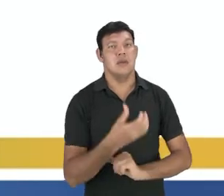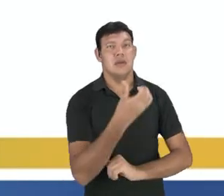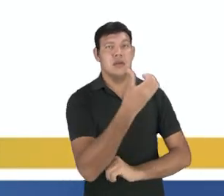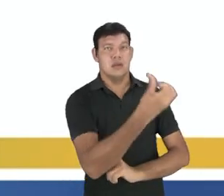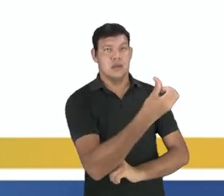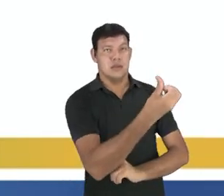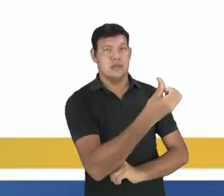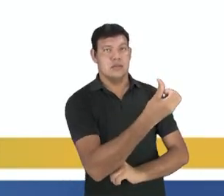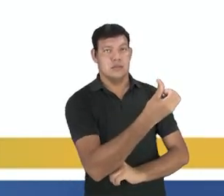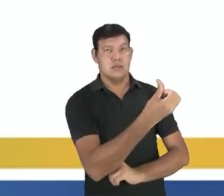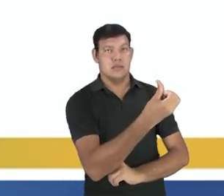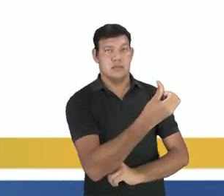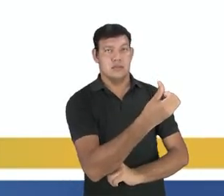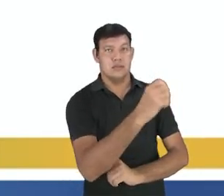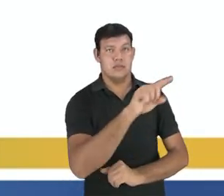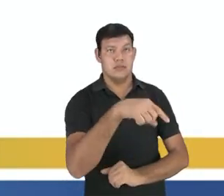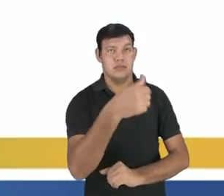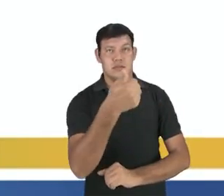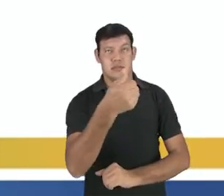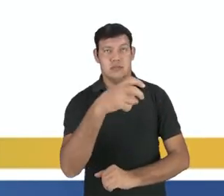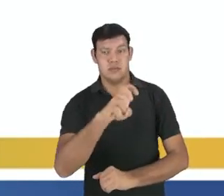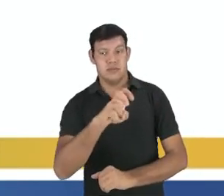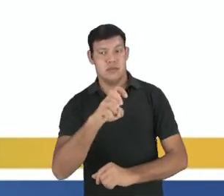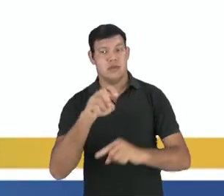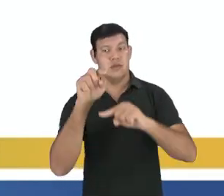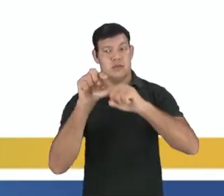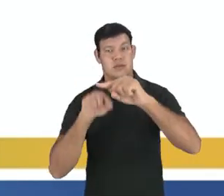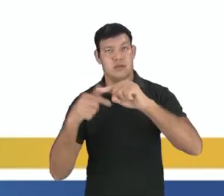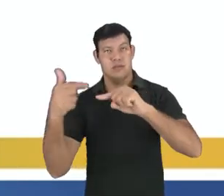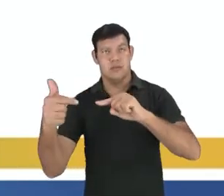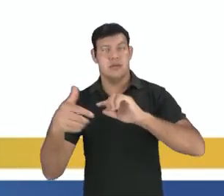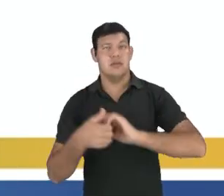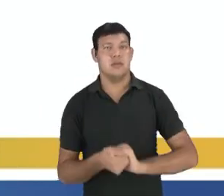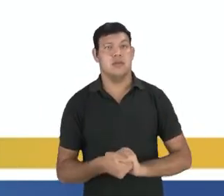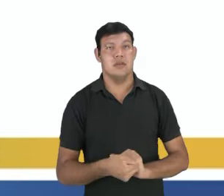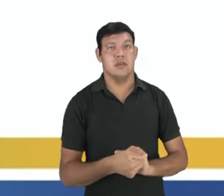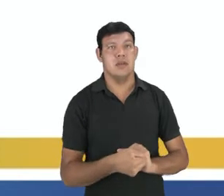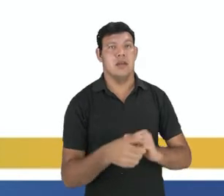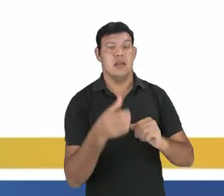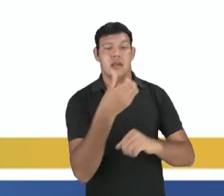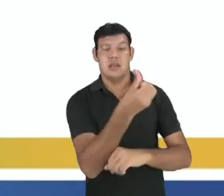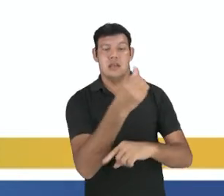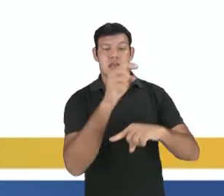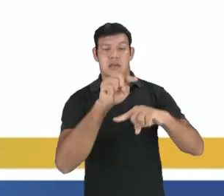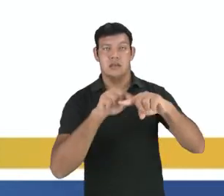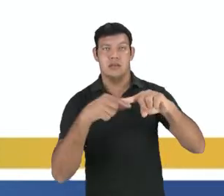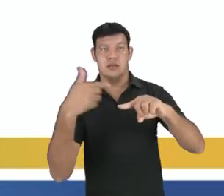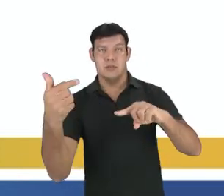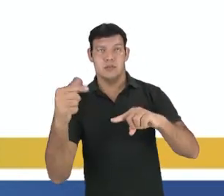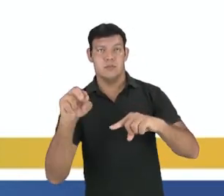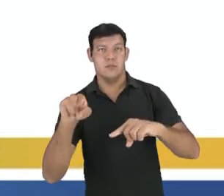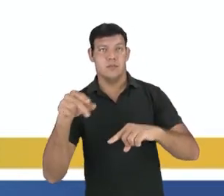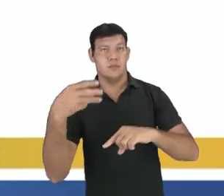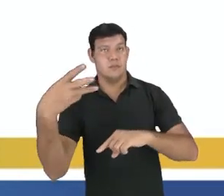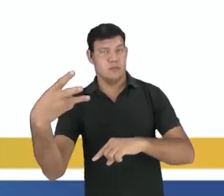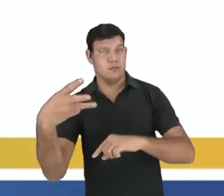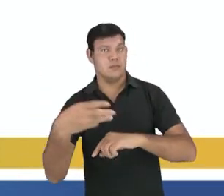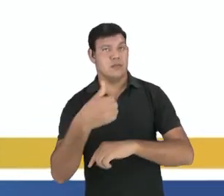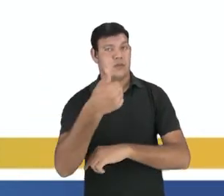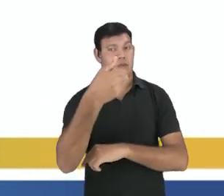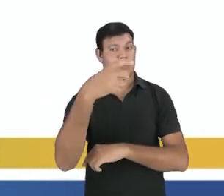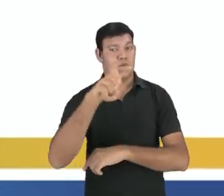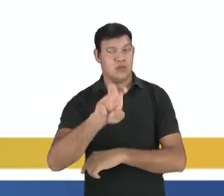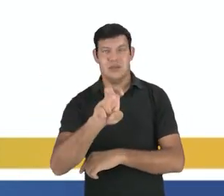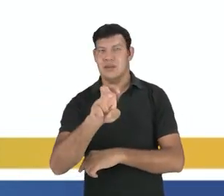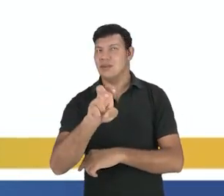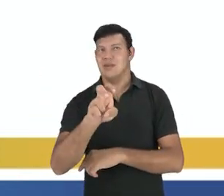dividido por 2, só que o 6 dividido para 2 deu 3 e o 15 não dividiu para 2, então vou repetir ele e não vou marcar esse